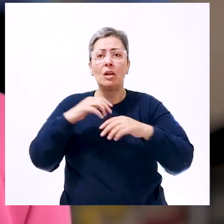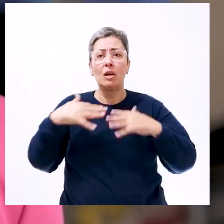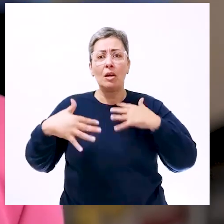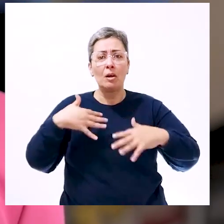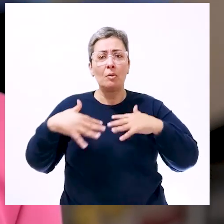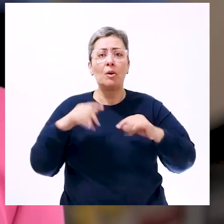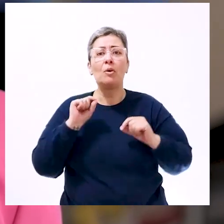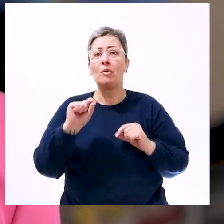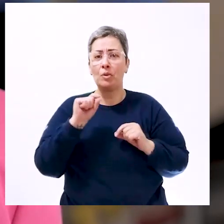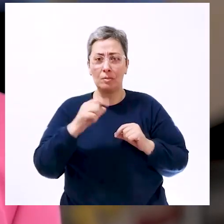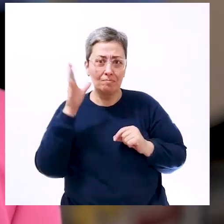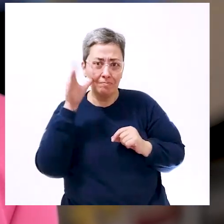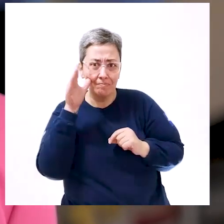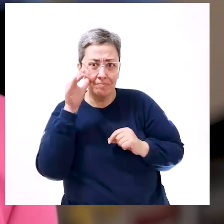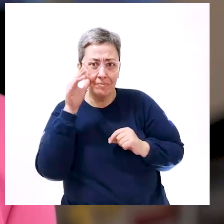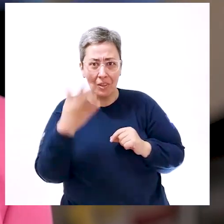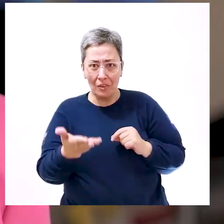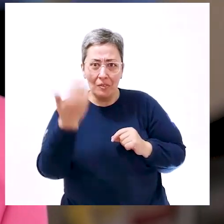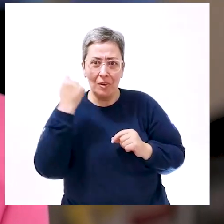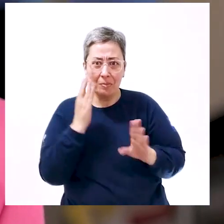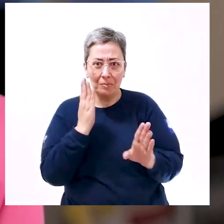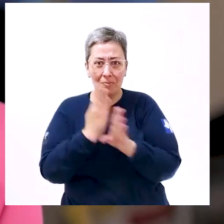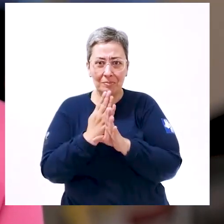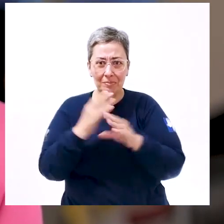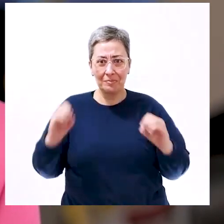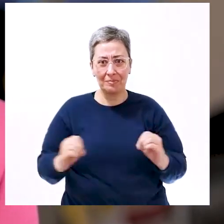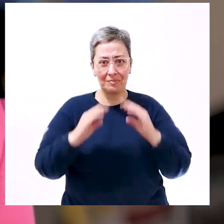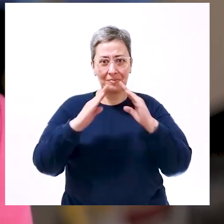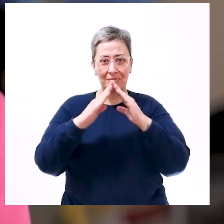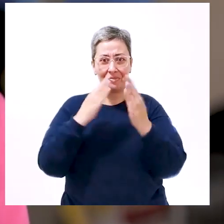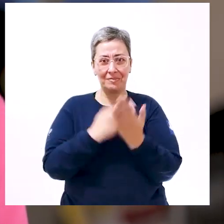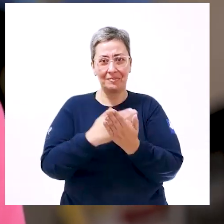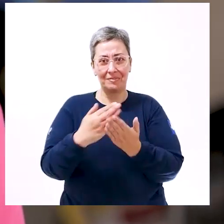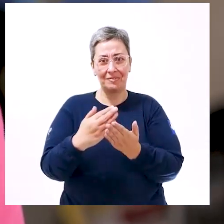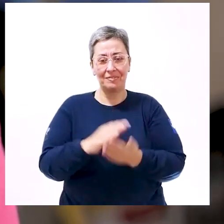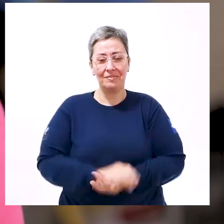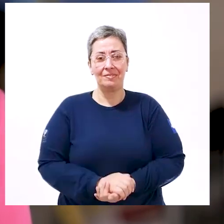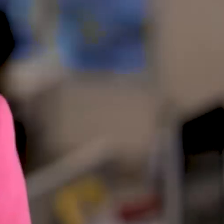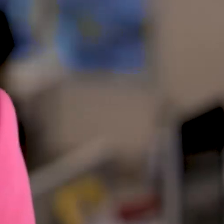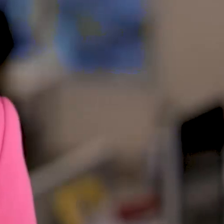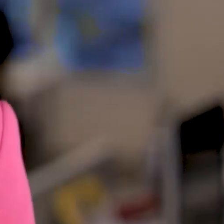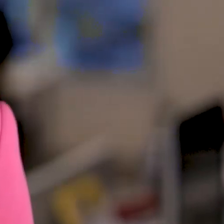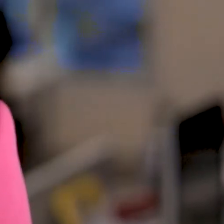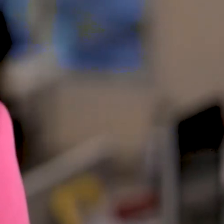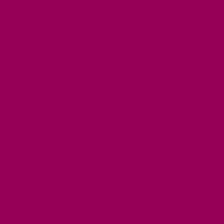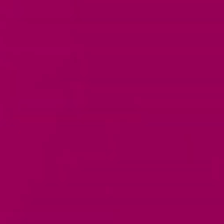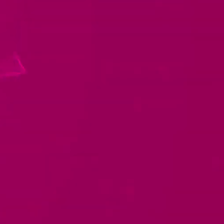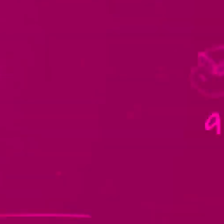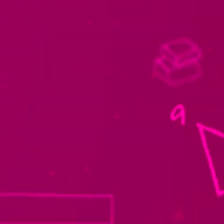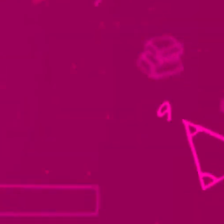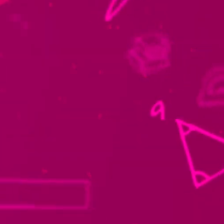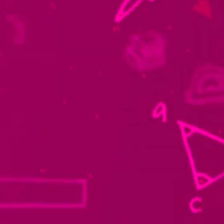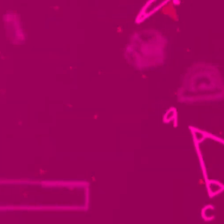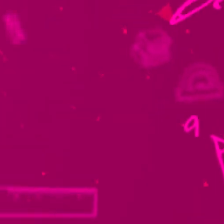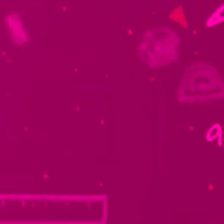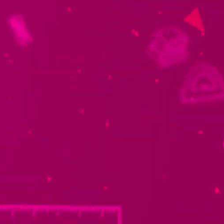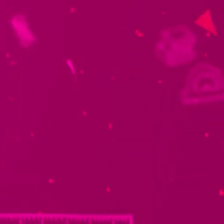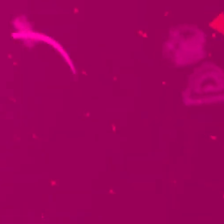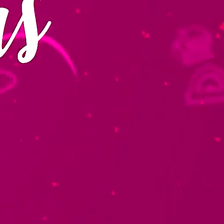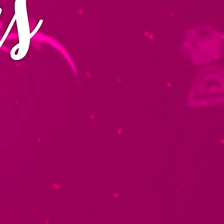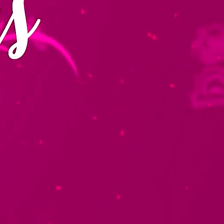faz os meios de transporte se moverem. Ficaram curiosos? Vamos descobrir? O programa vai começar.